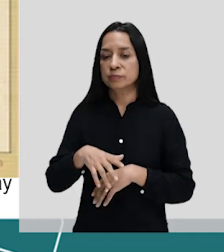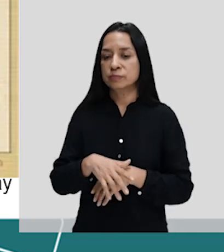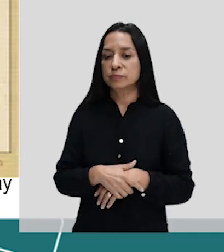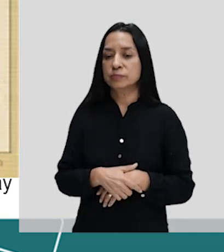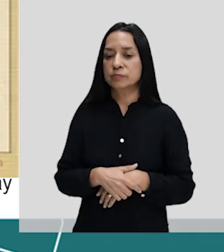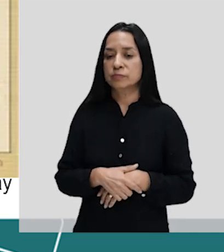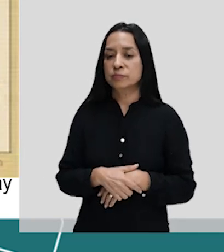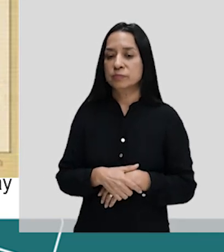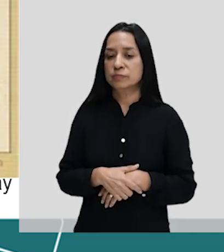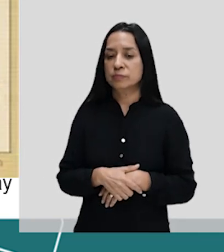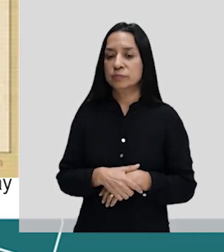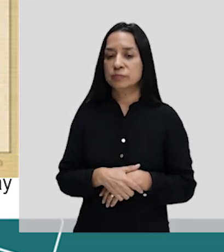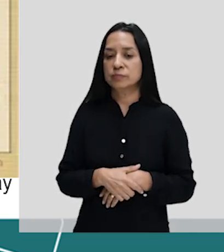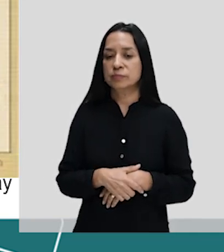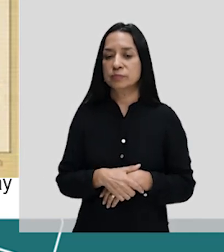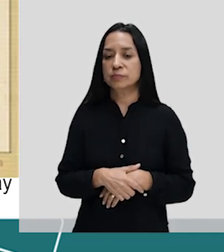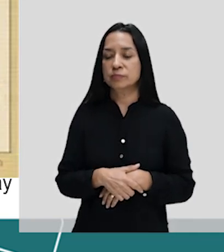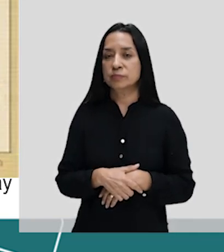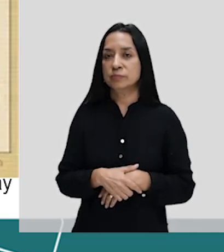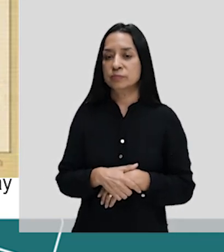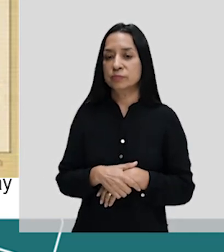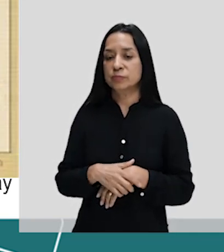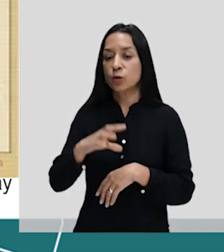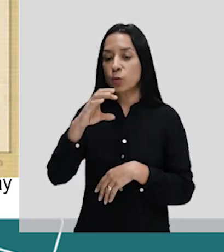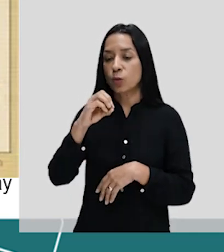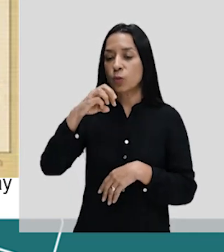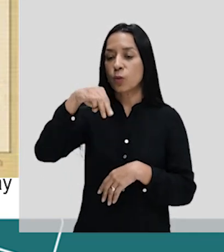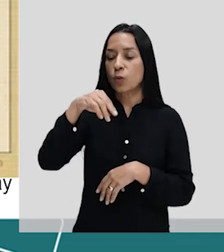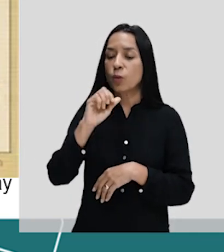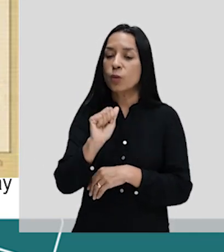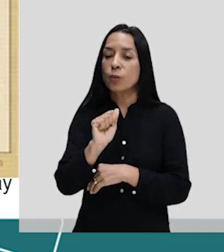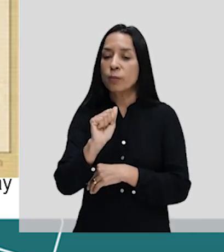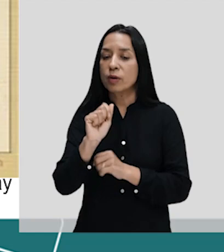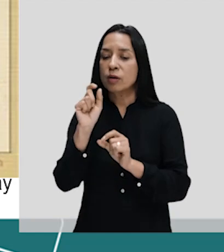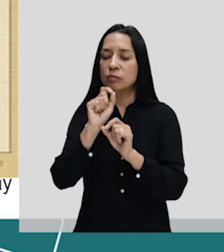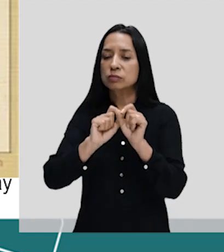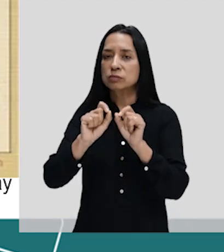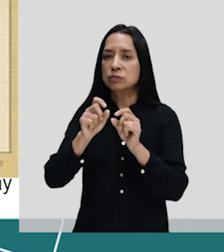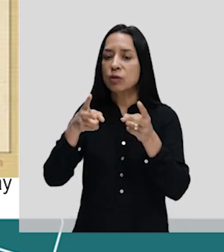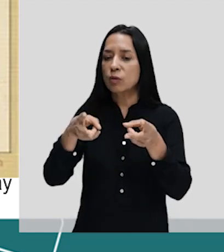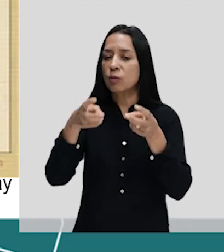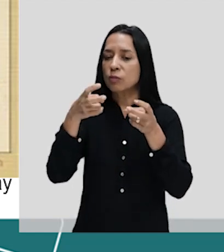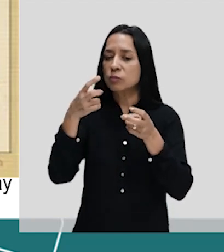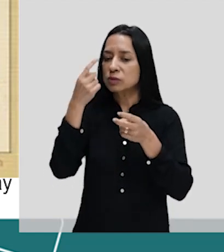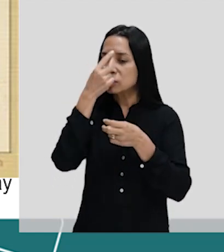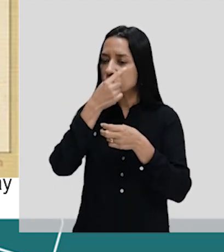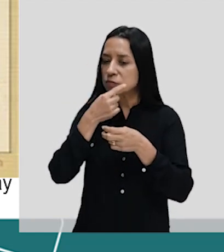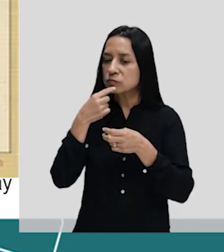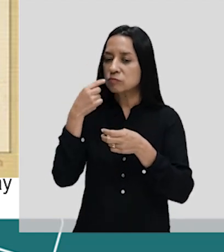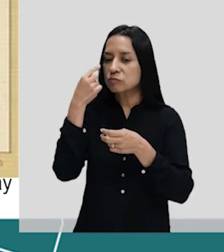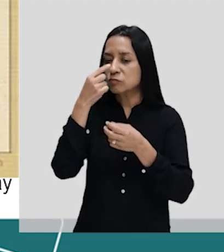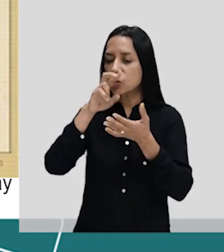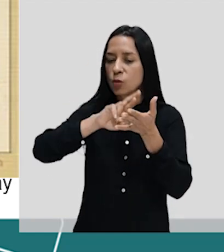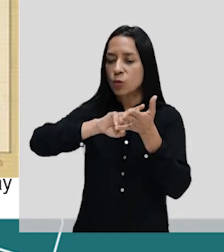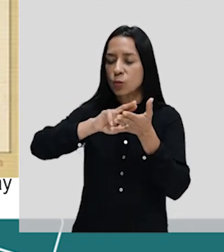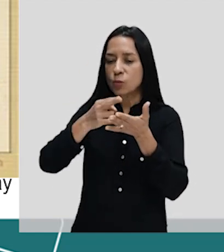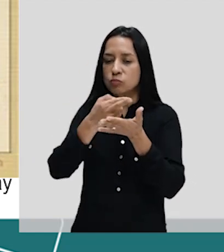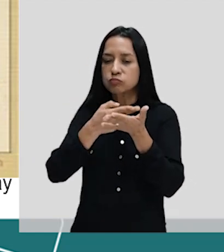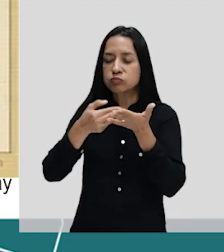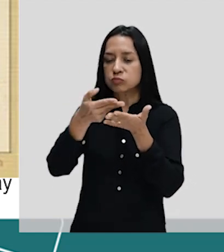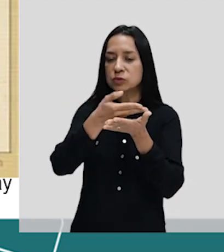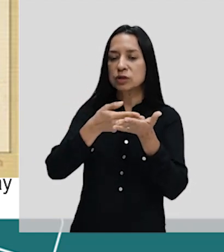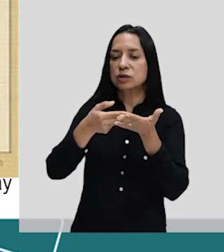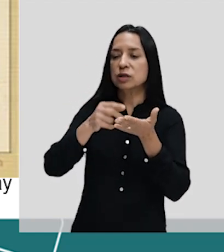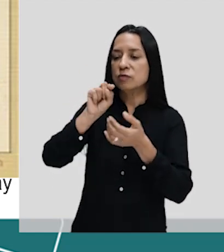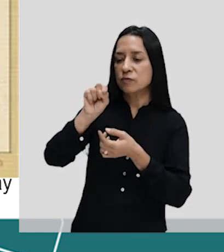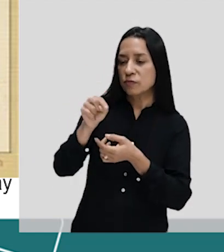Respira. Soy una coma. Soy una coma. Aí vocês observam o desenhozinho do nariz dela, que é uma vírgula. Como é que